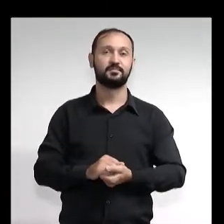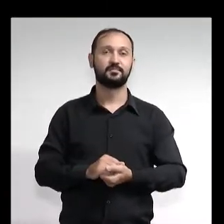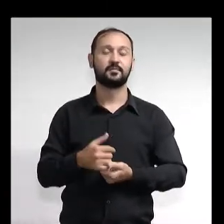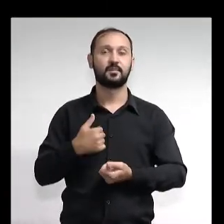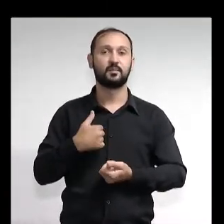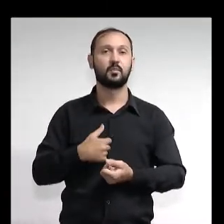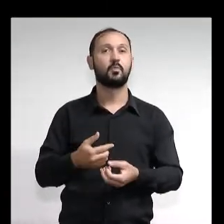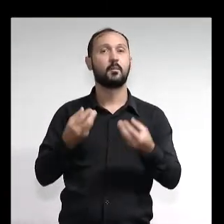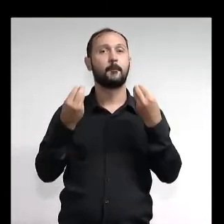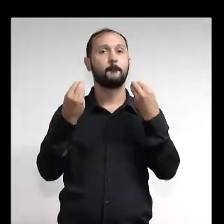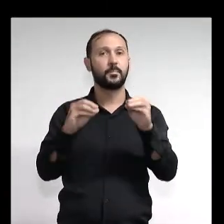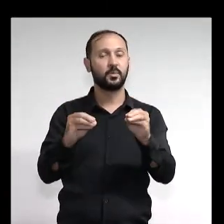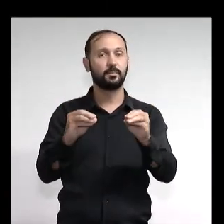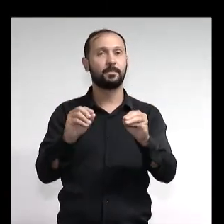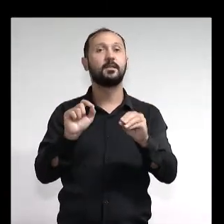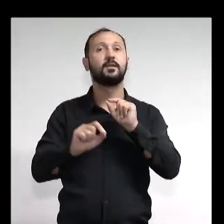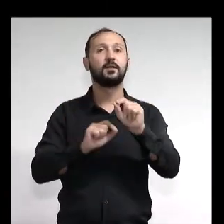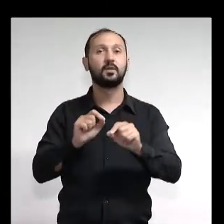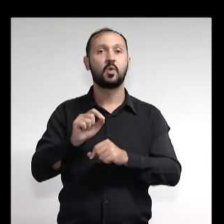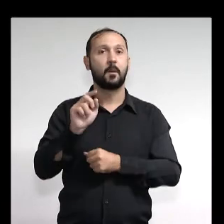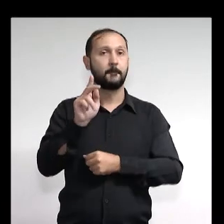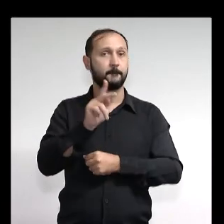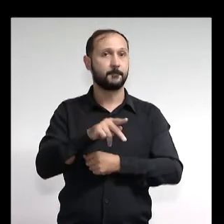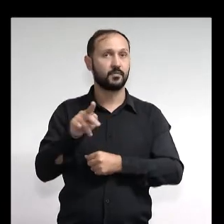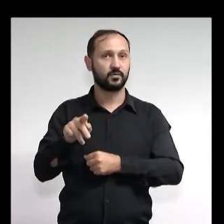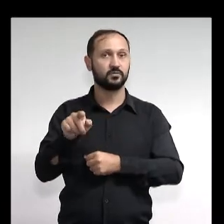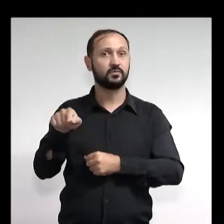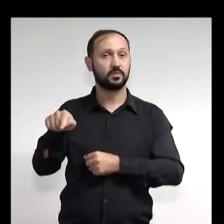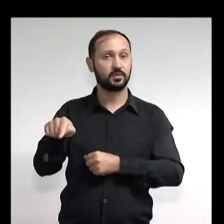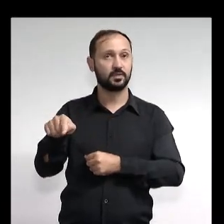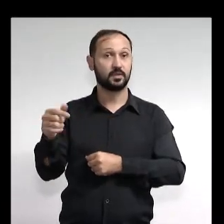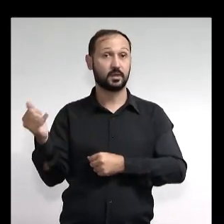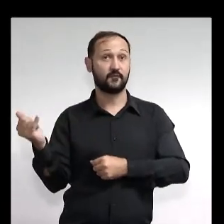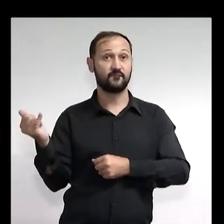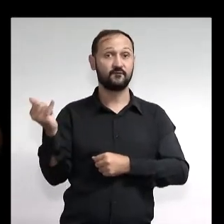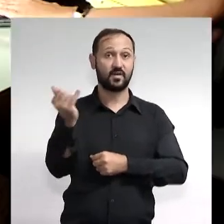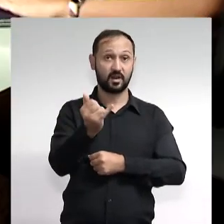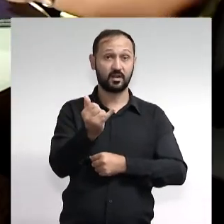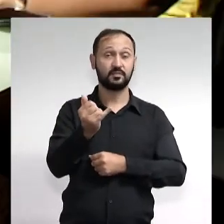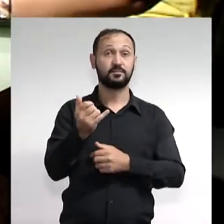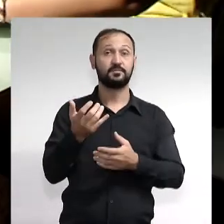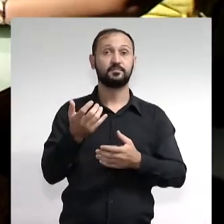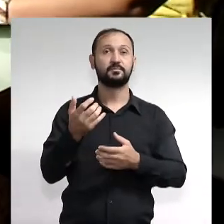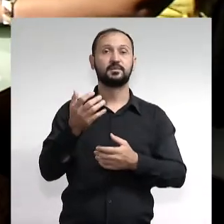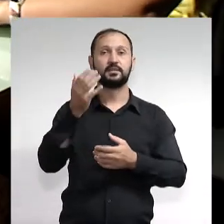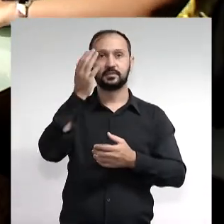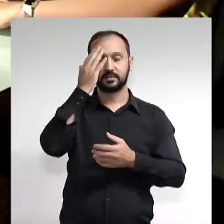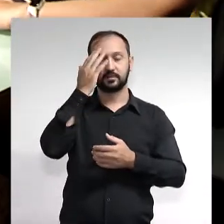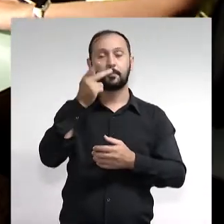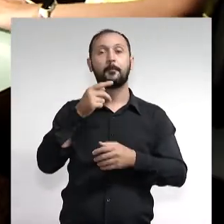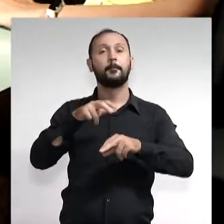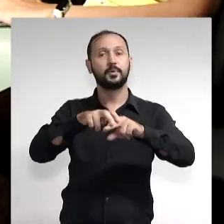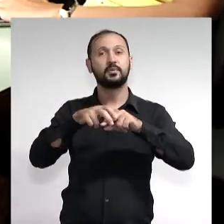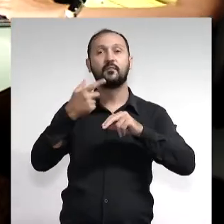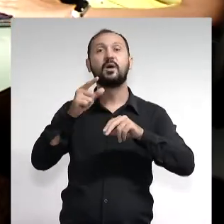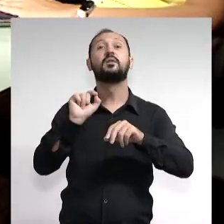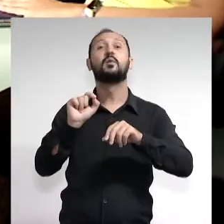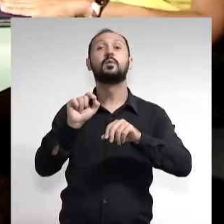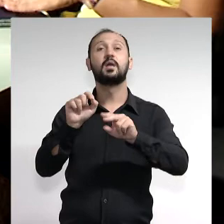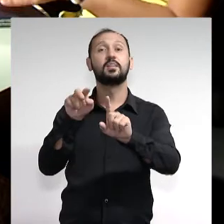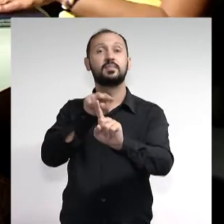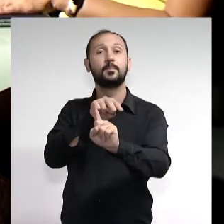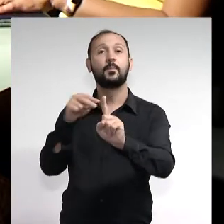esse objetivo inicial? Então, eu coloquei que o professor, ele está